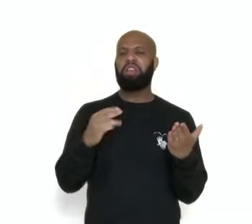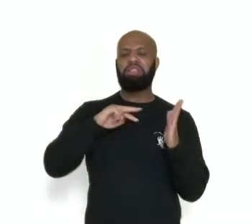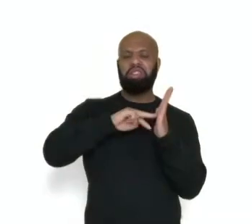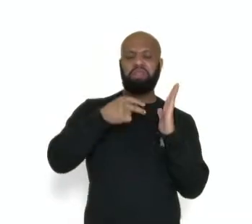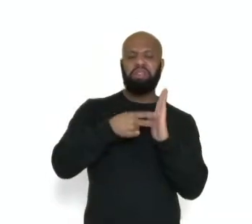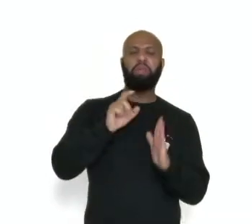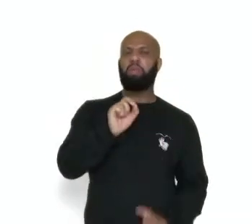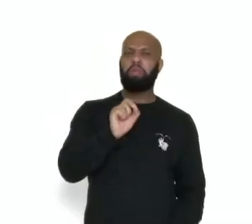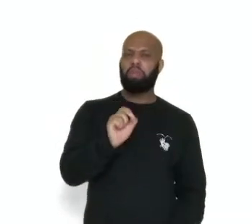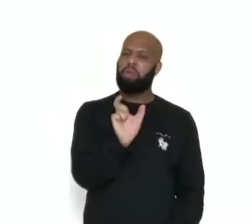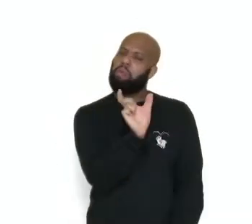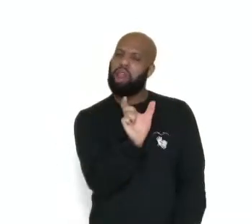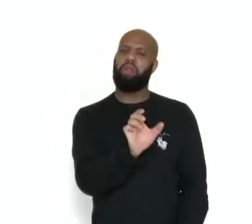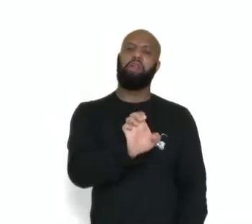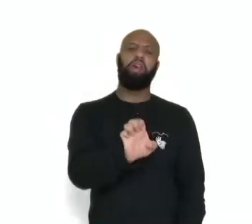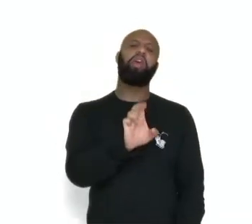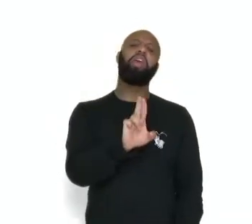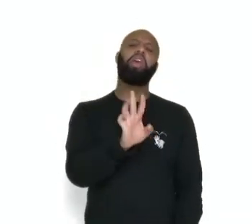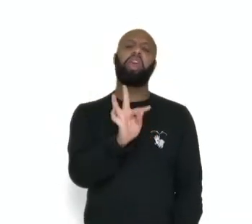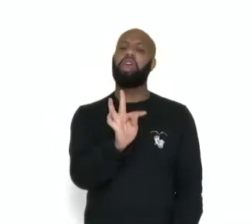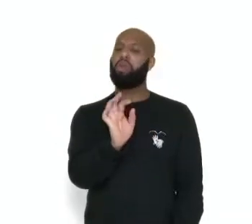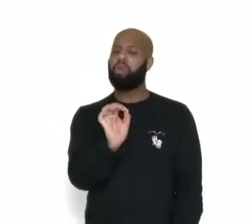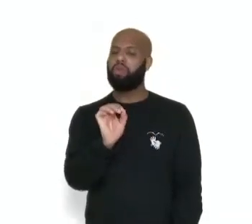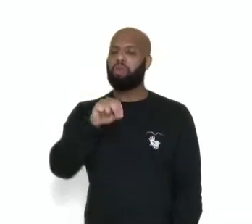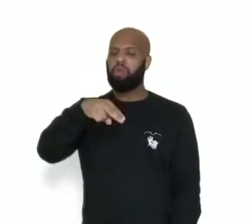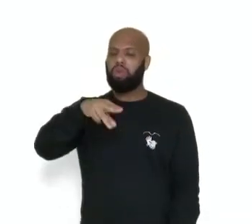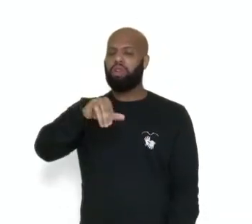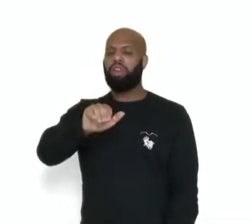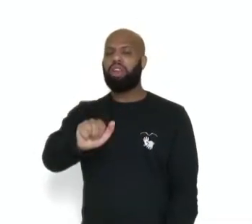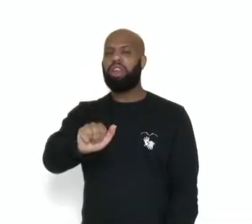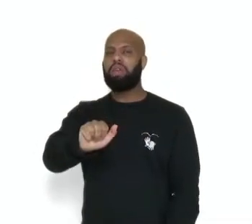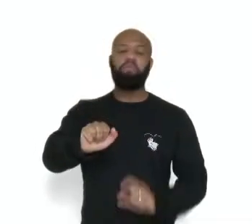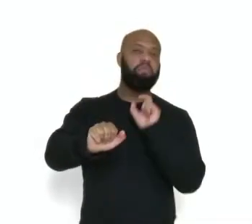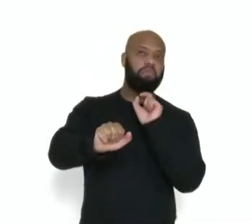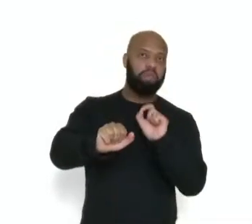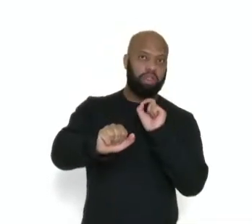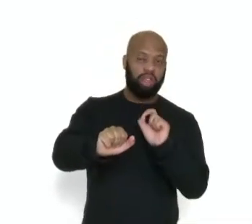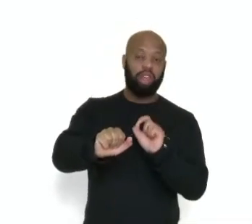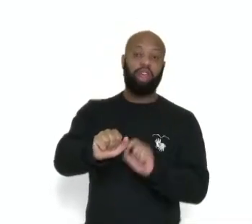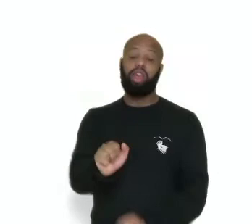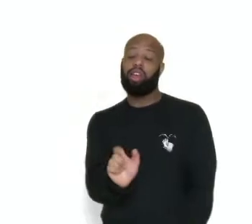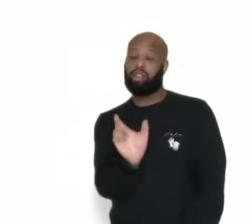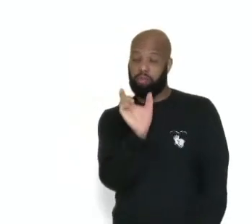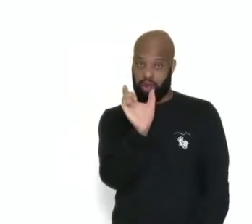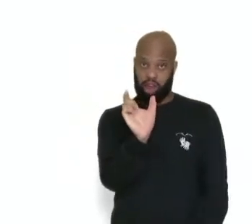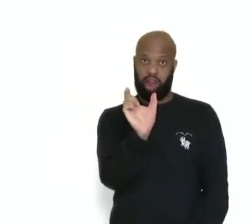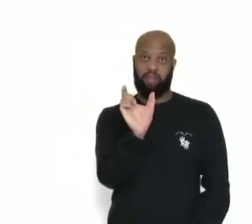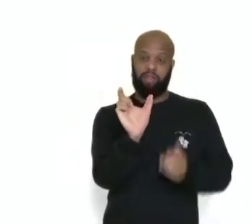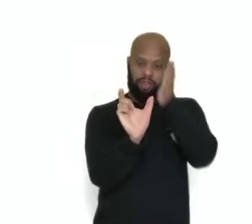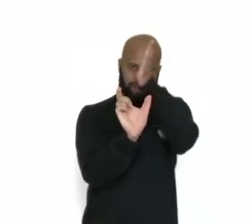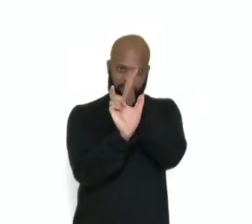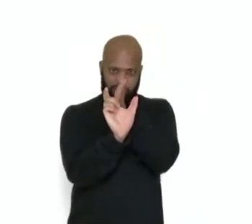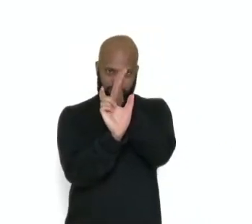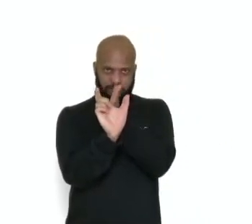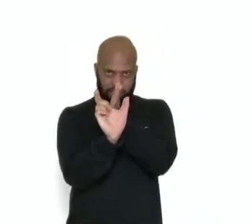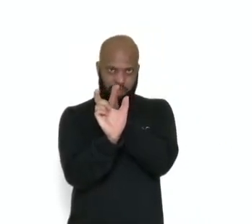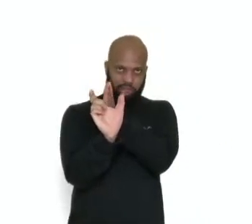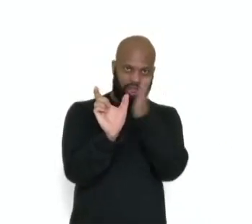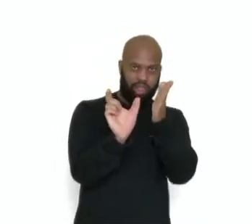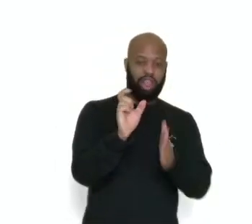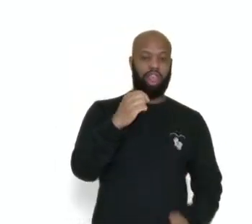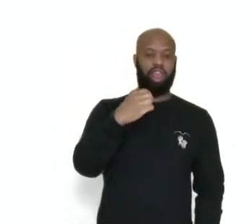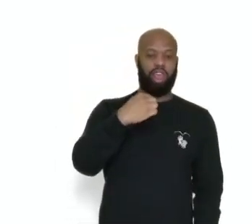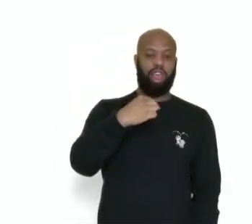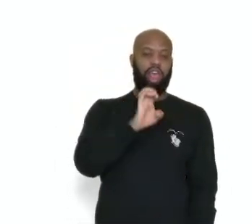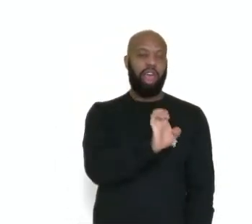seu significado e para que ela serve então o tema eutonia composto por duas palavras gregas o eu